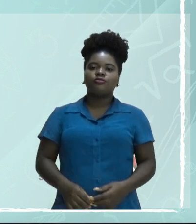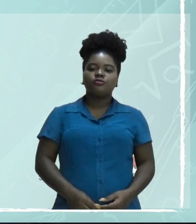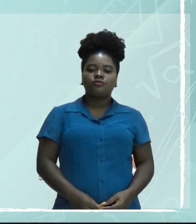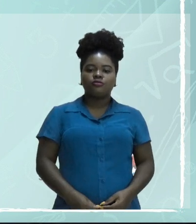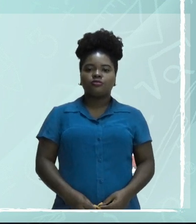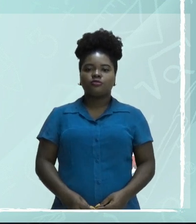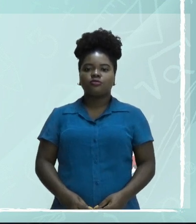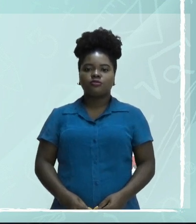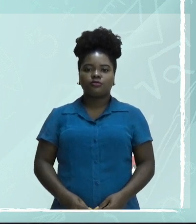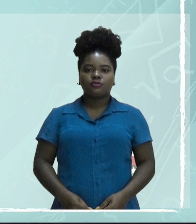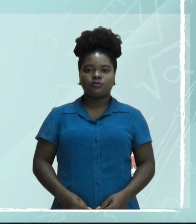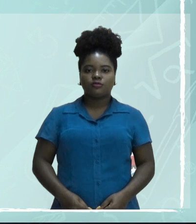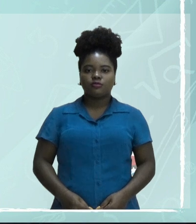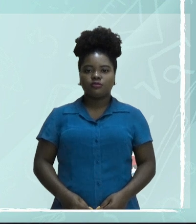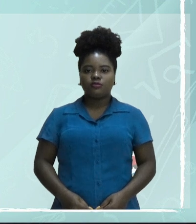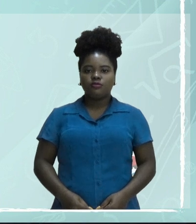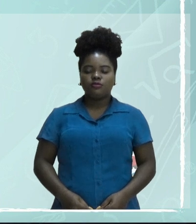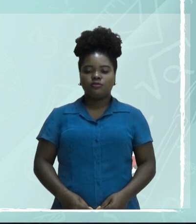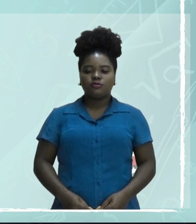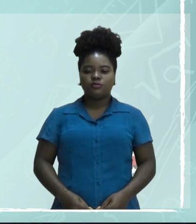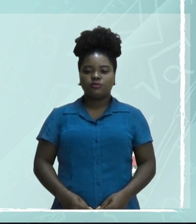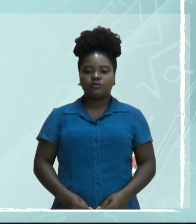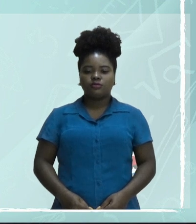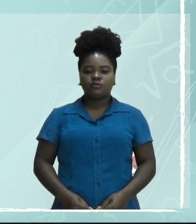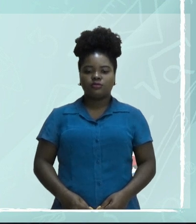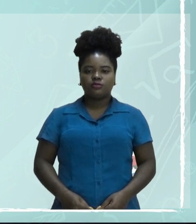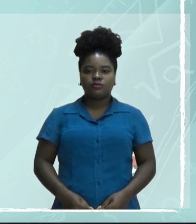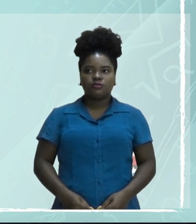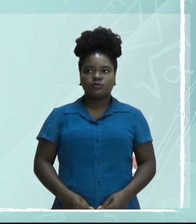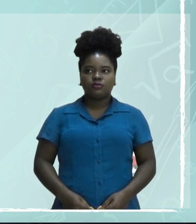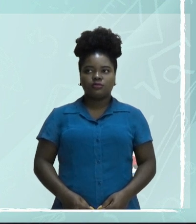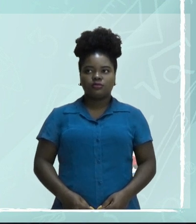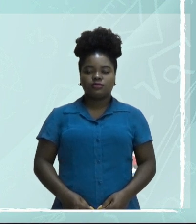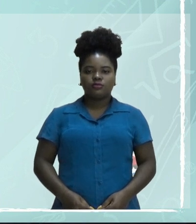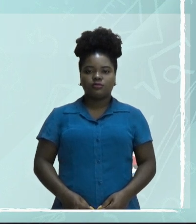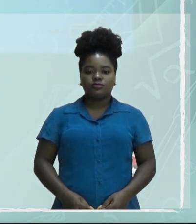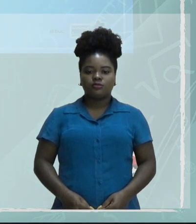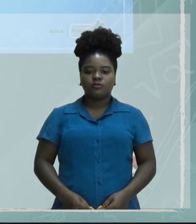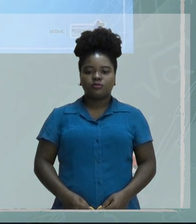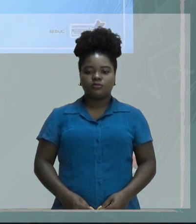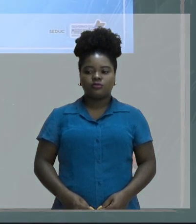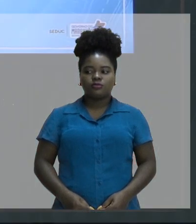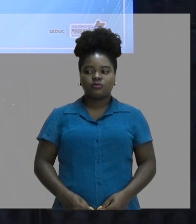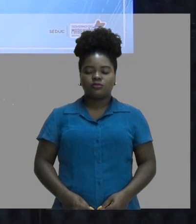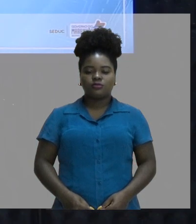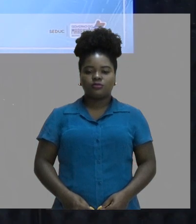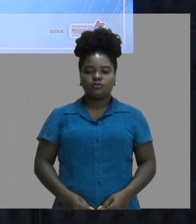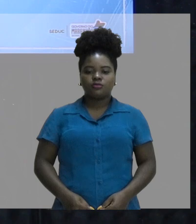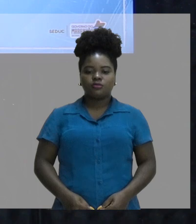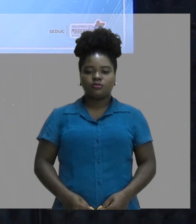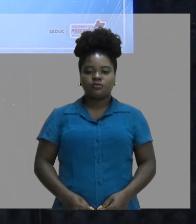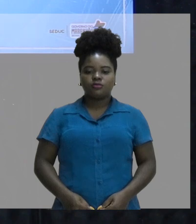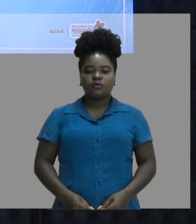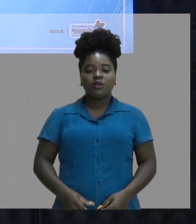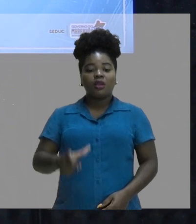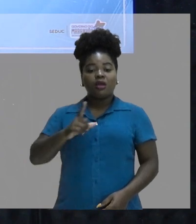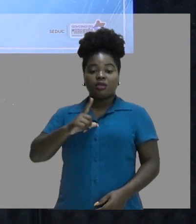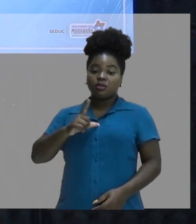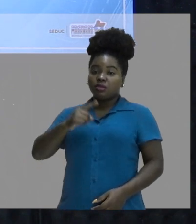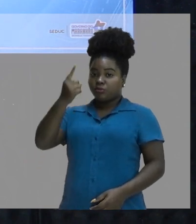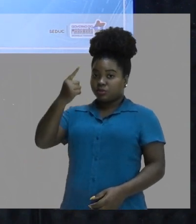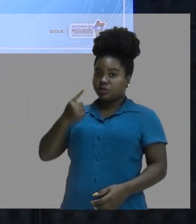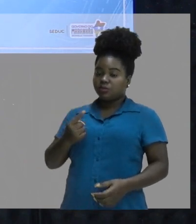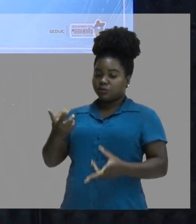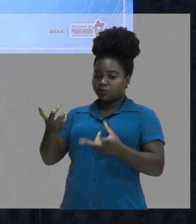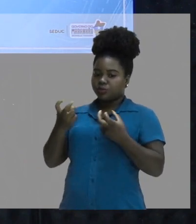agonista contrai-se, o antagonista relaxa progressivamente, produzindo um movimento suave. Está aqui, eu coloquei uma imagem. Está aqui o